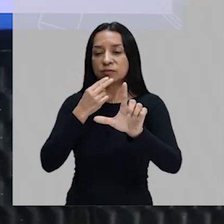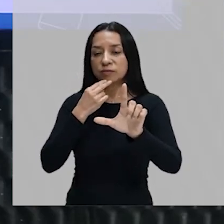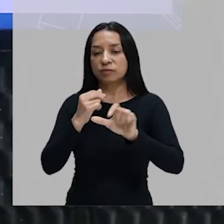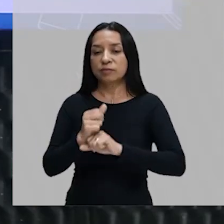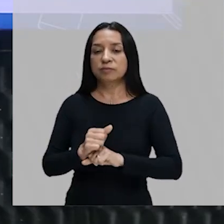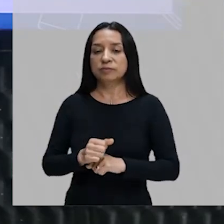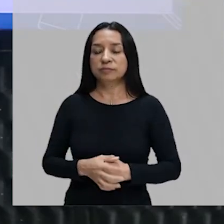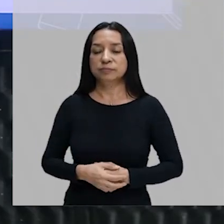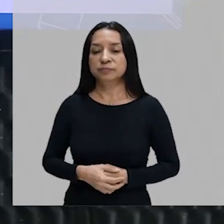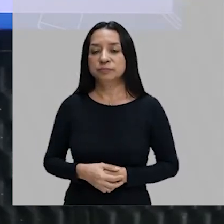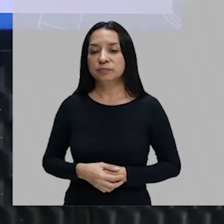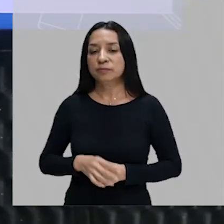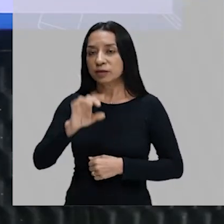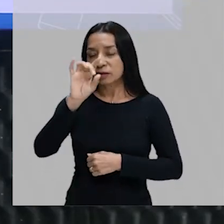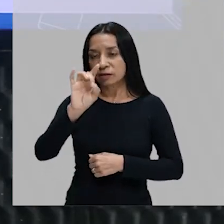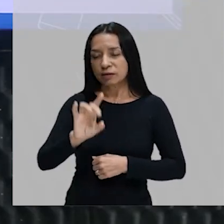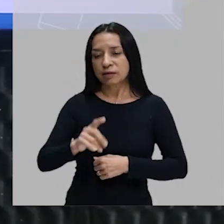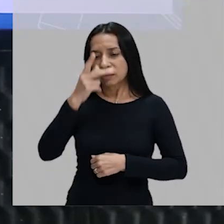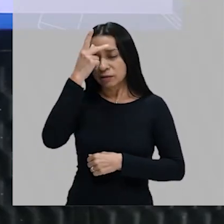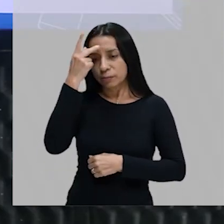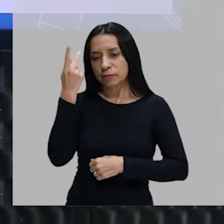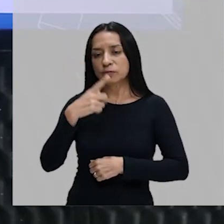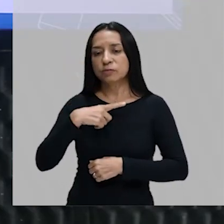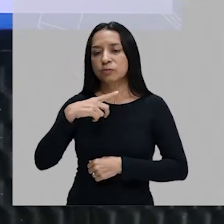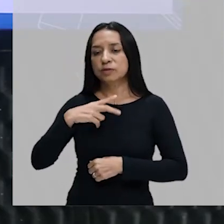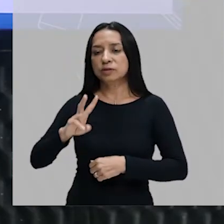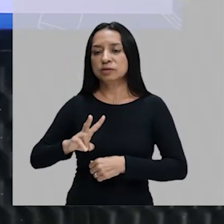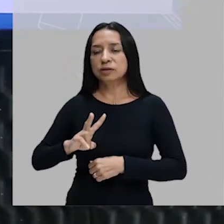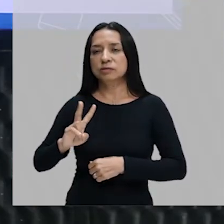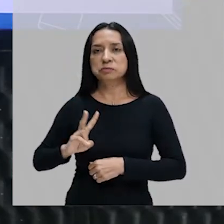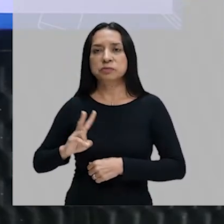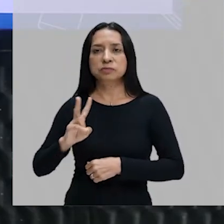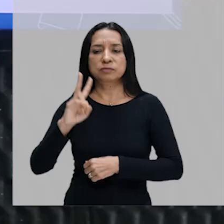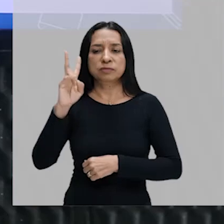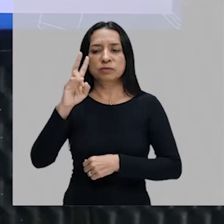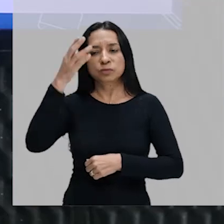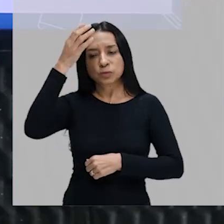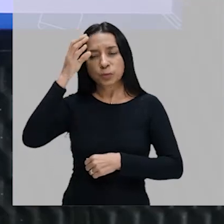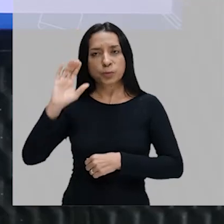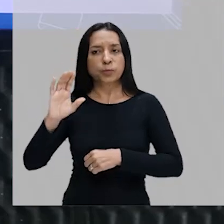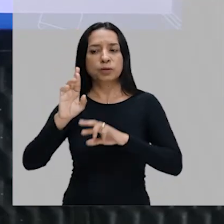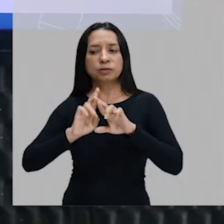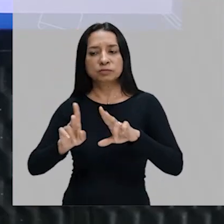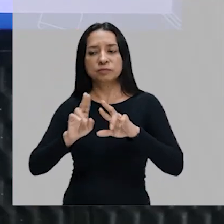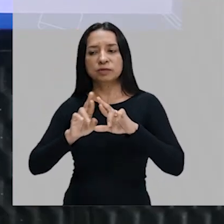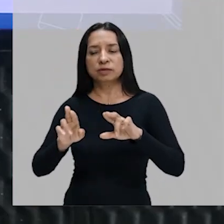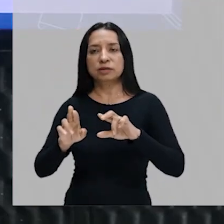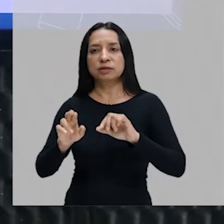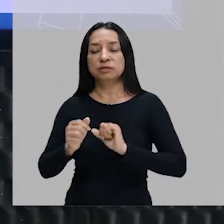Cada pessoa tem seus valores culturais, tem valores culturais distintos, tá? E,